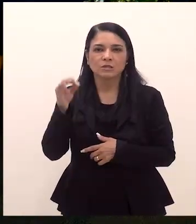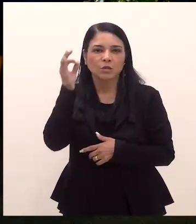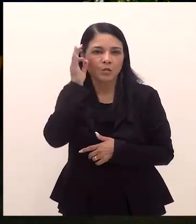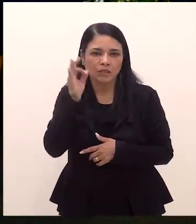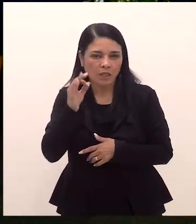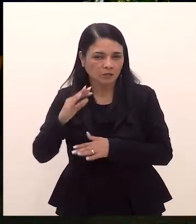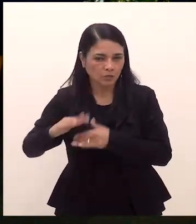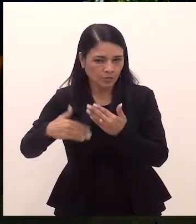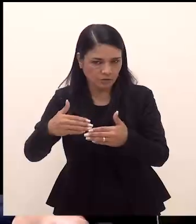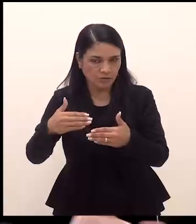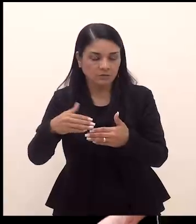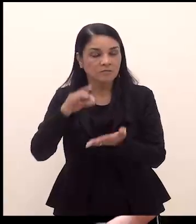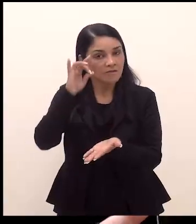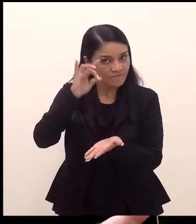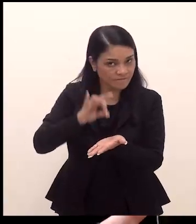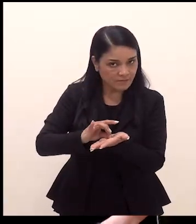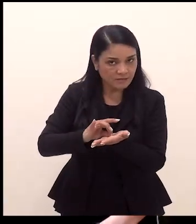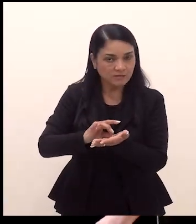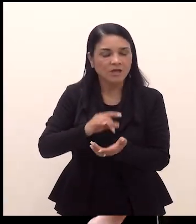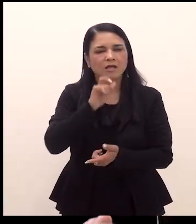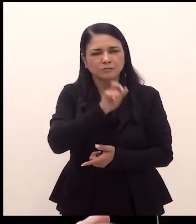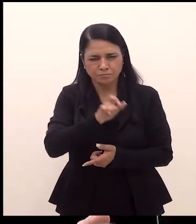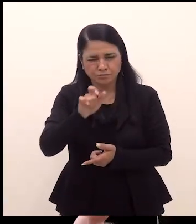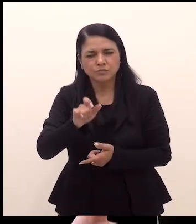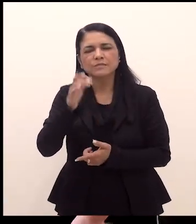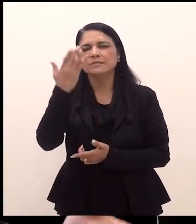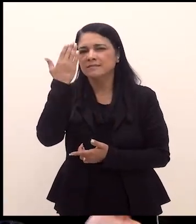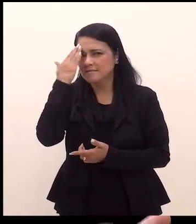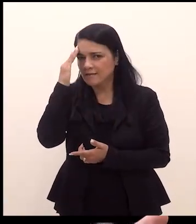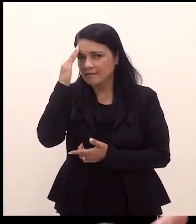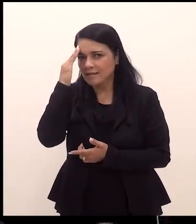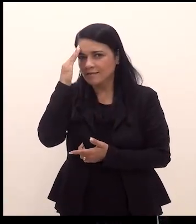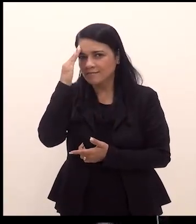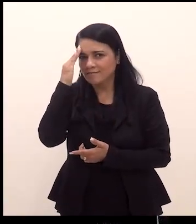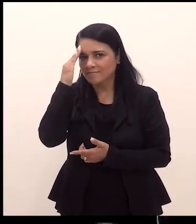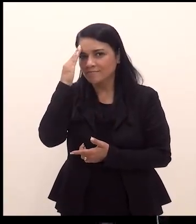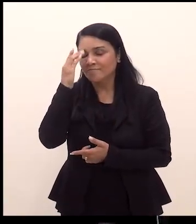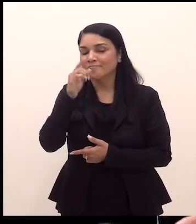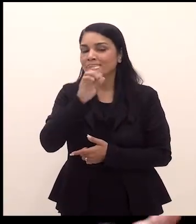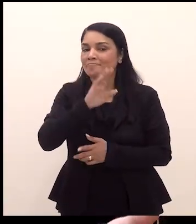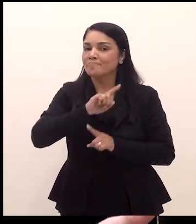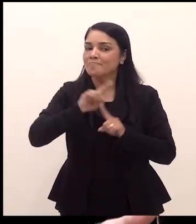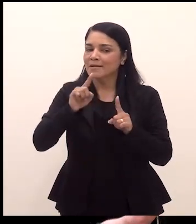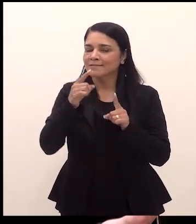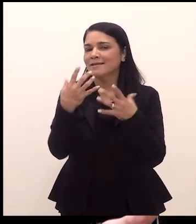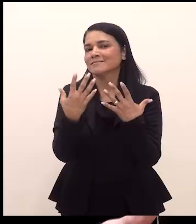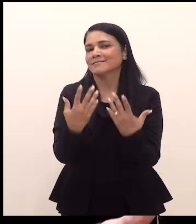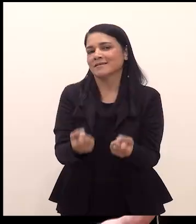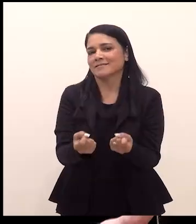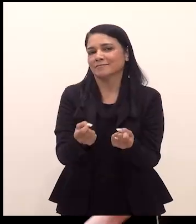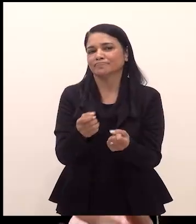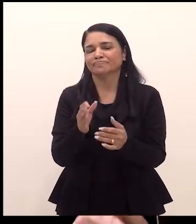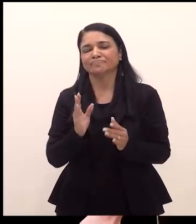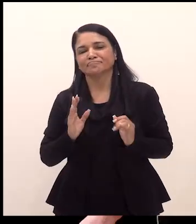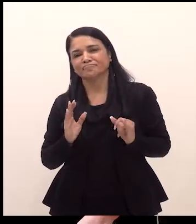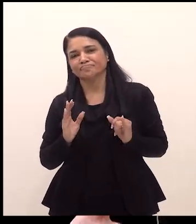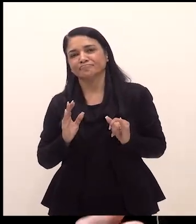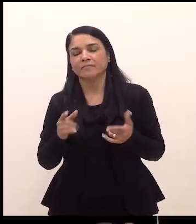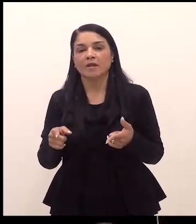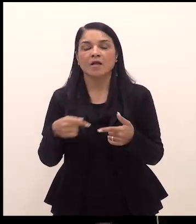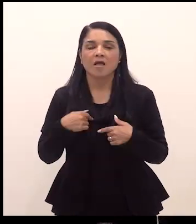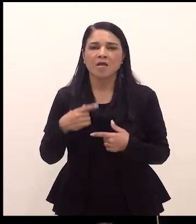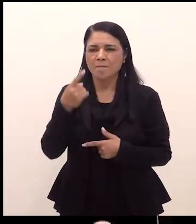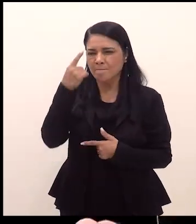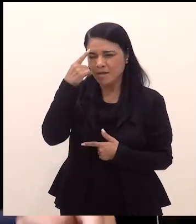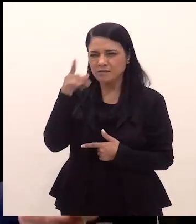pessoas elas não compreendem o processo. E, na verdade, muitas pessoas entendem, só que elas aceitam. Então, às vezes a gente